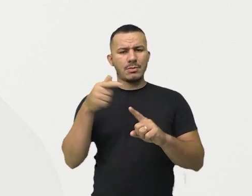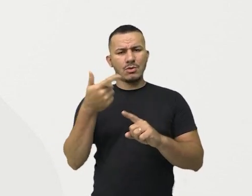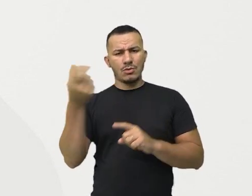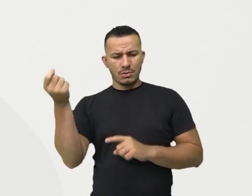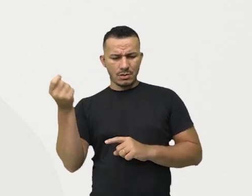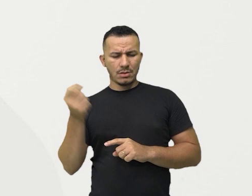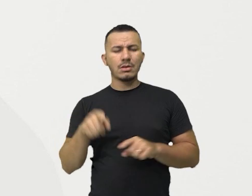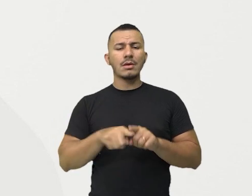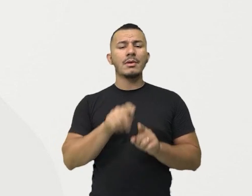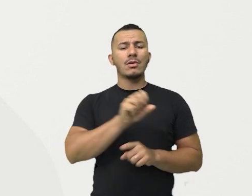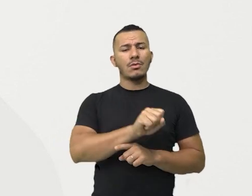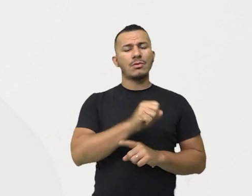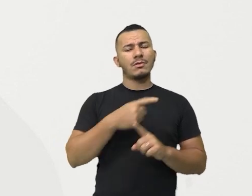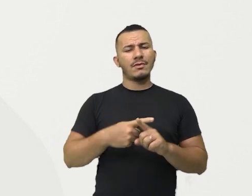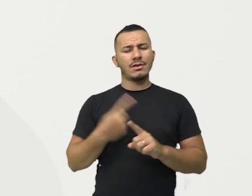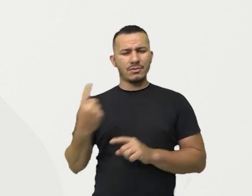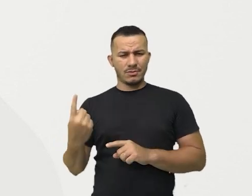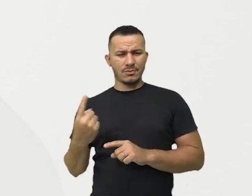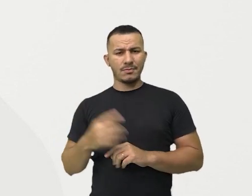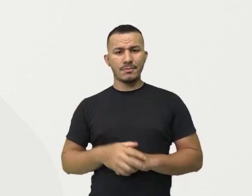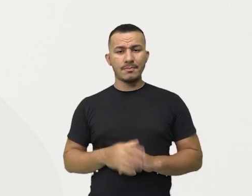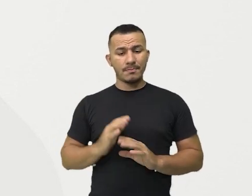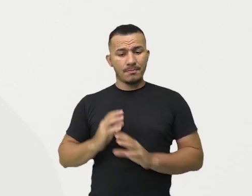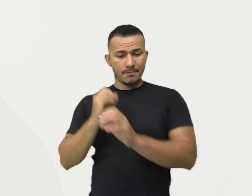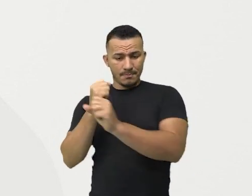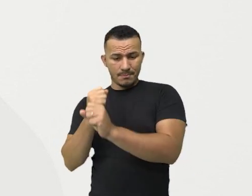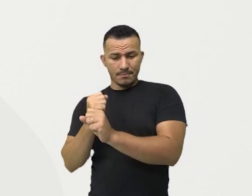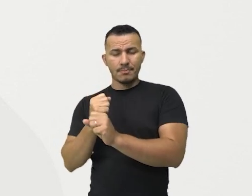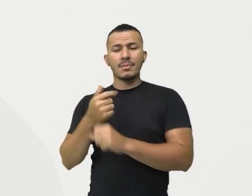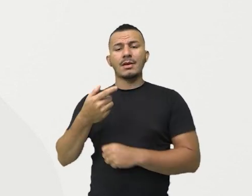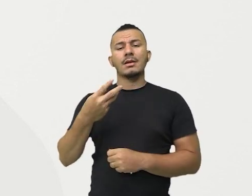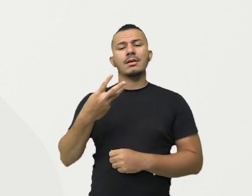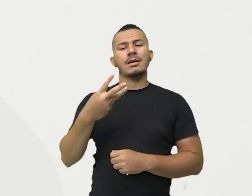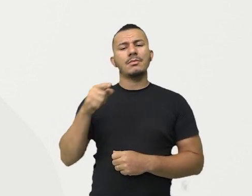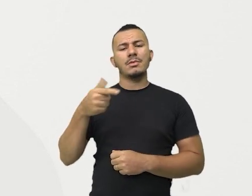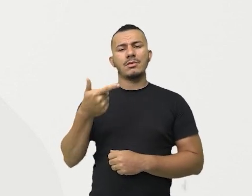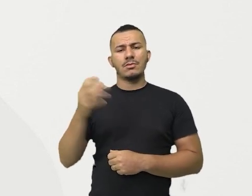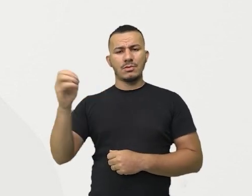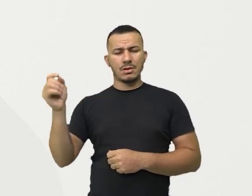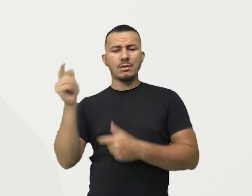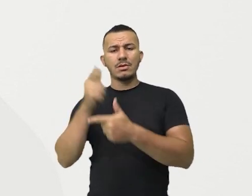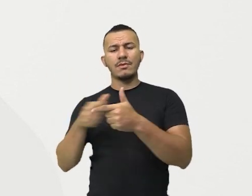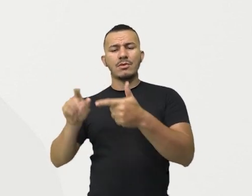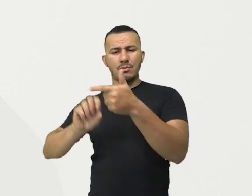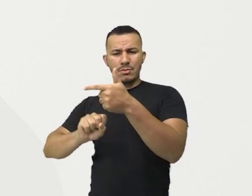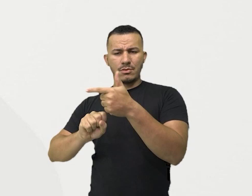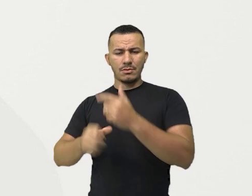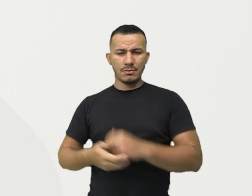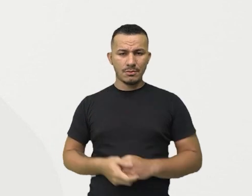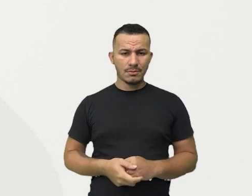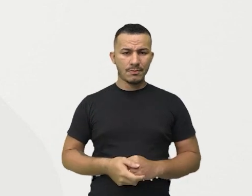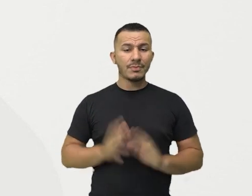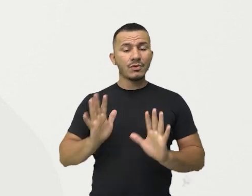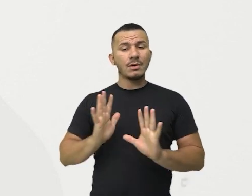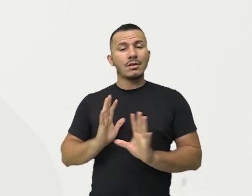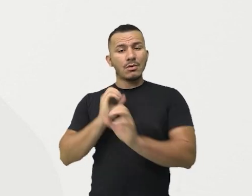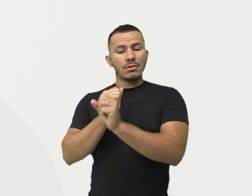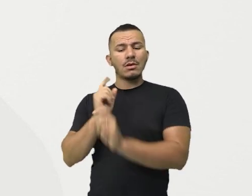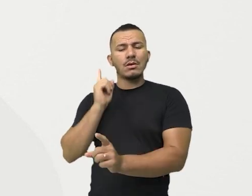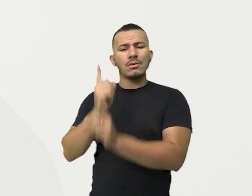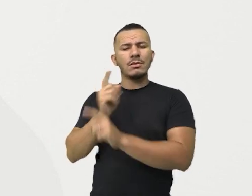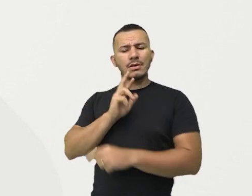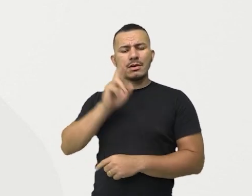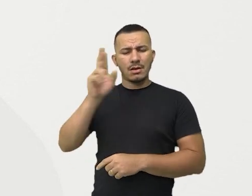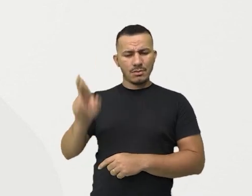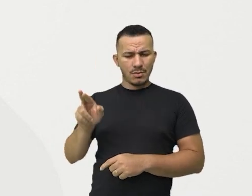o denominador. Vamos ficar então com 3.200 dividido por 8. Fazendo esse cálculo, nós vamos obter,